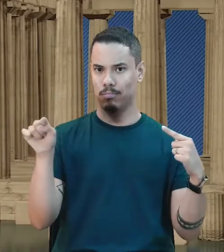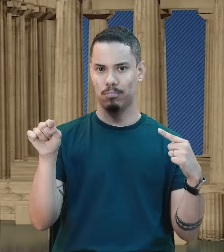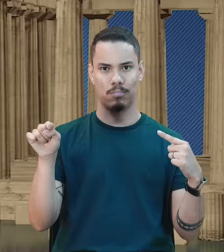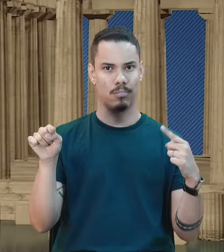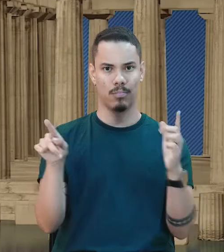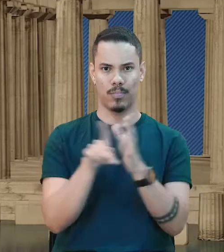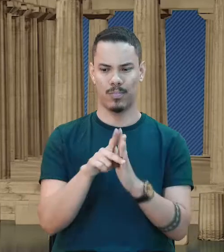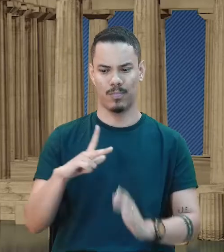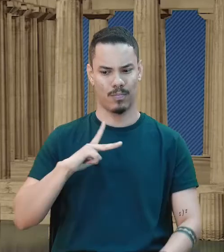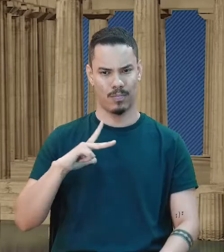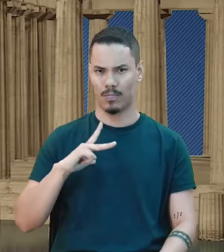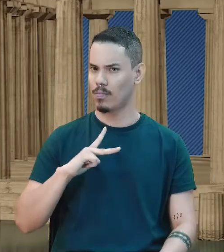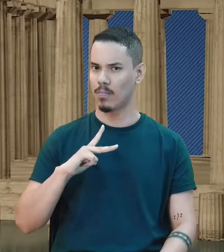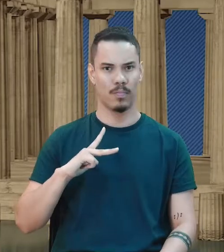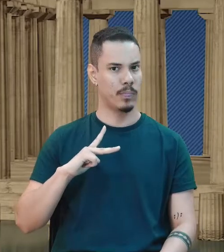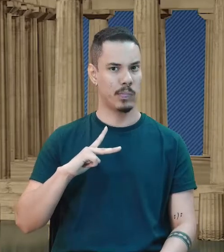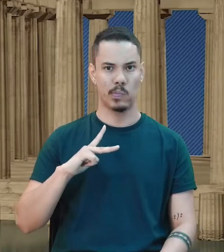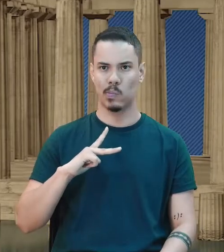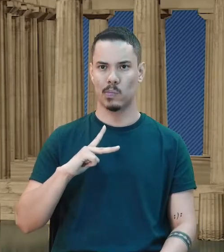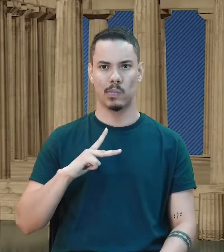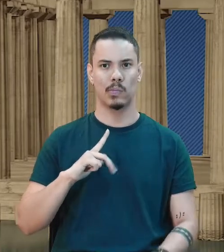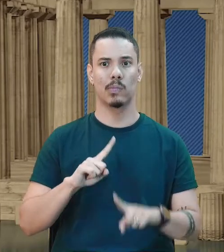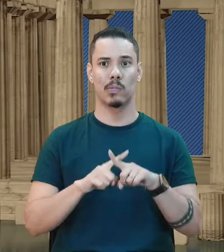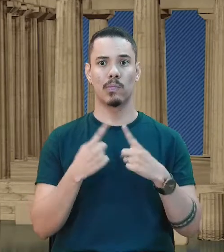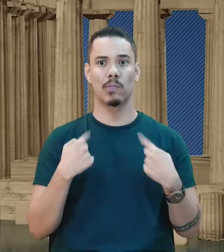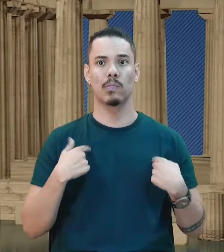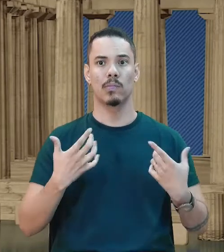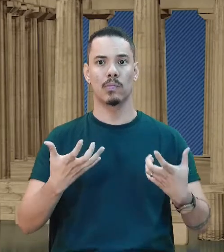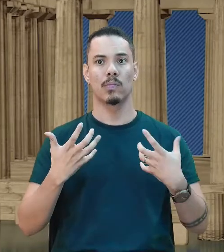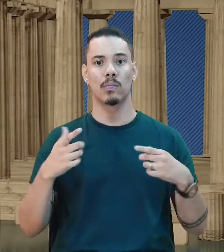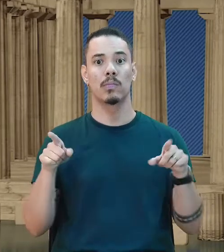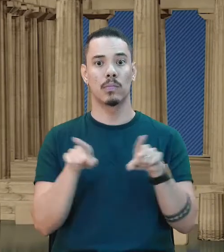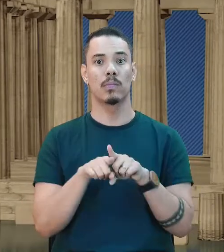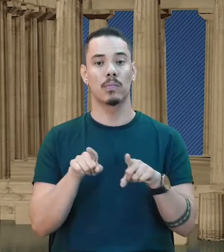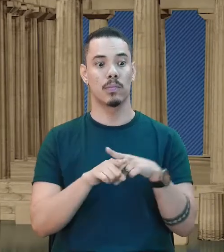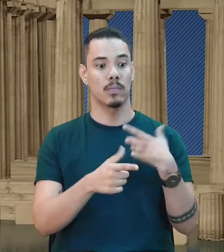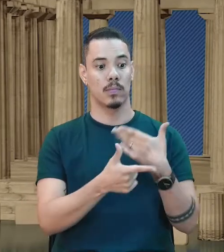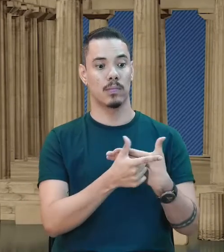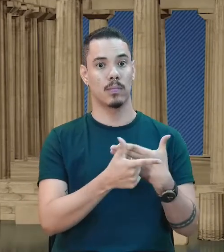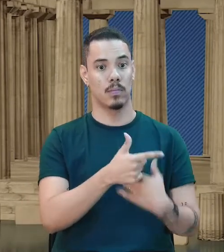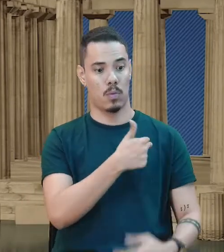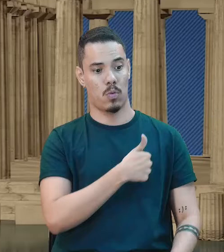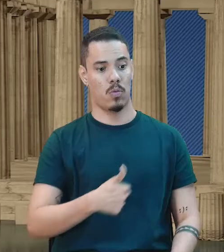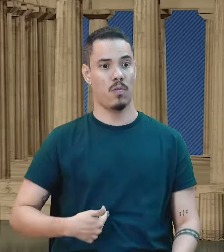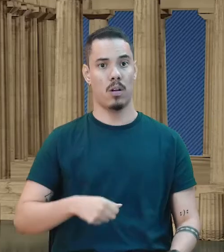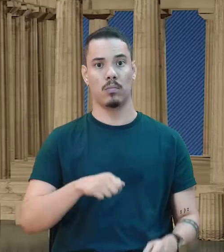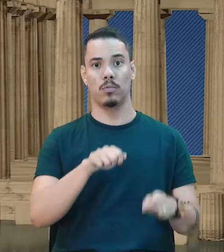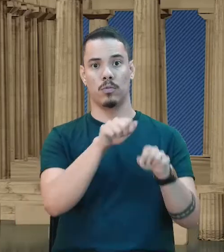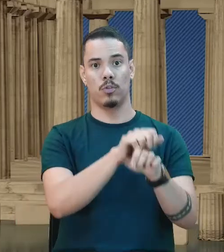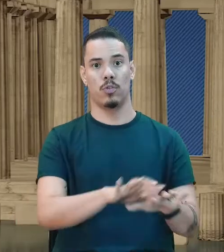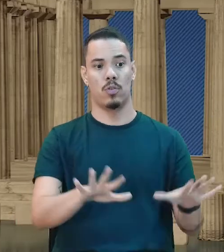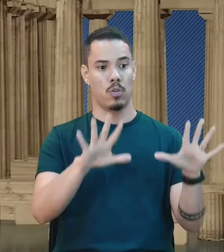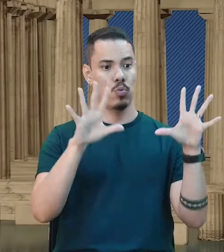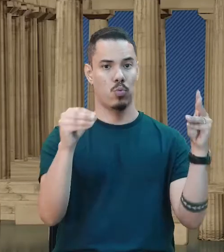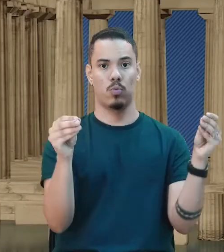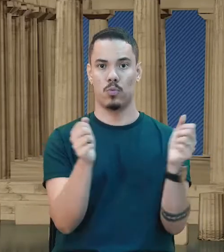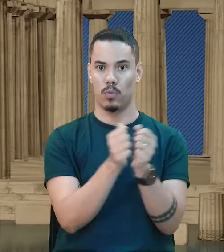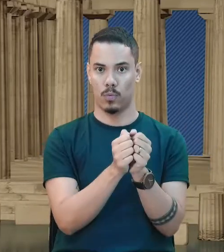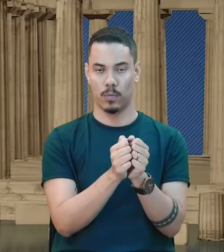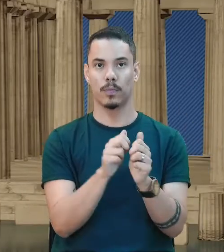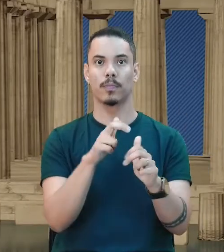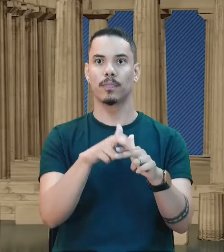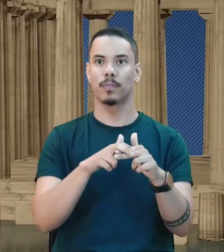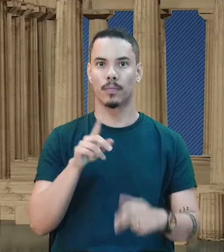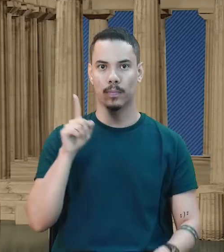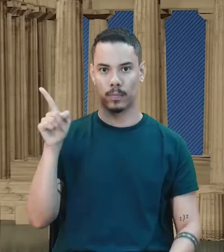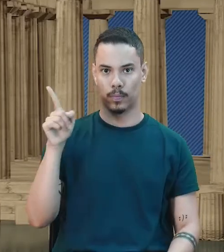espaço privado, mas ela deve exercer um papel também no espaço público. Então, Hipárquia, ela é